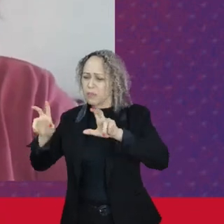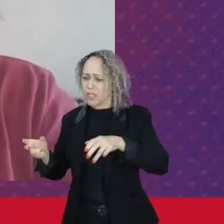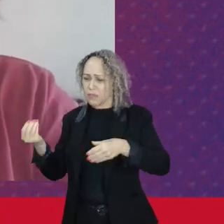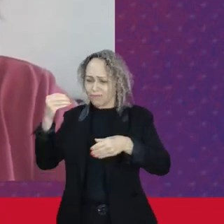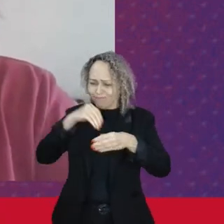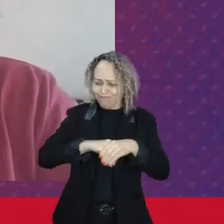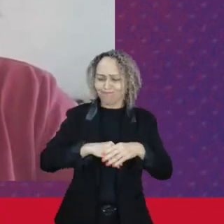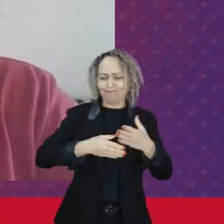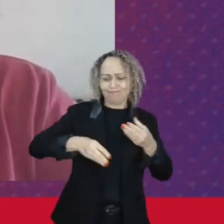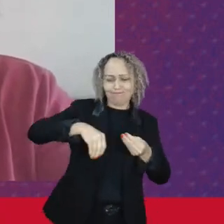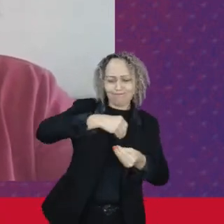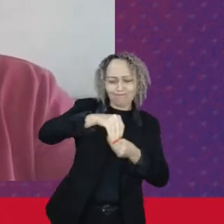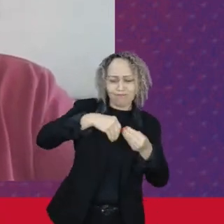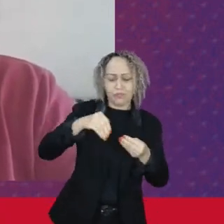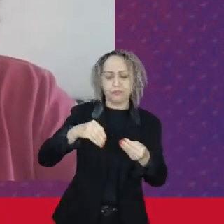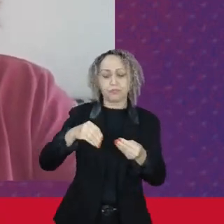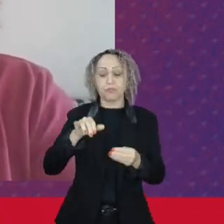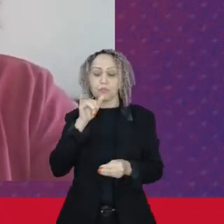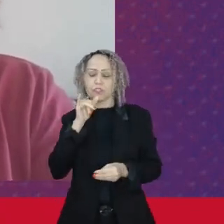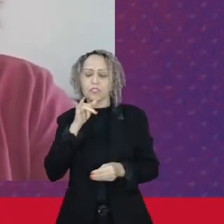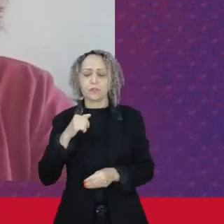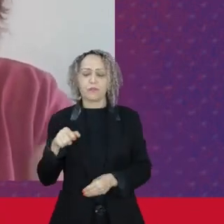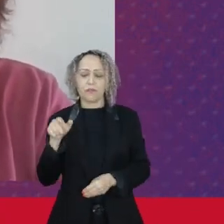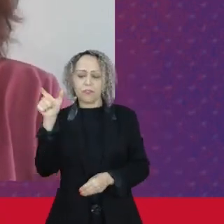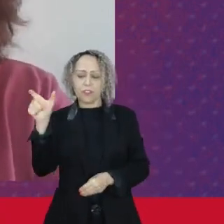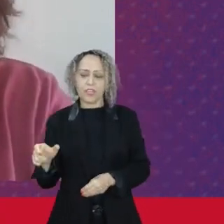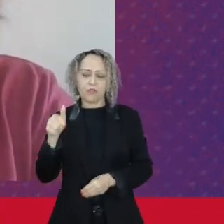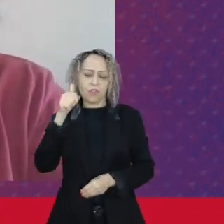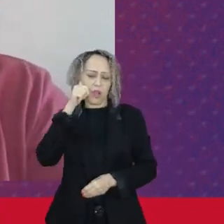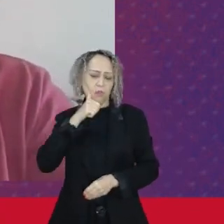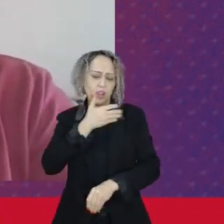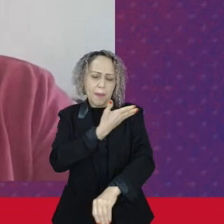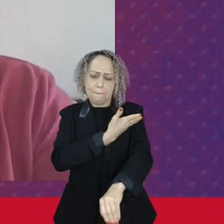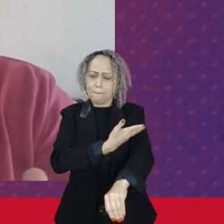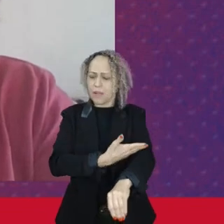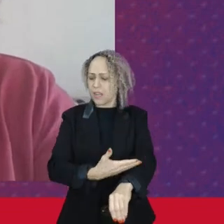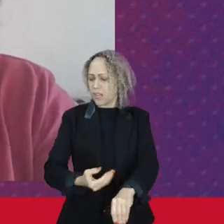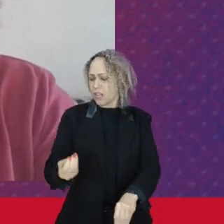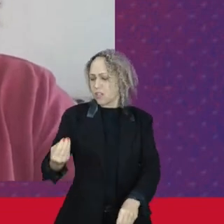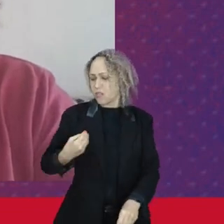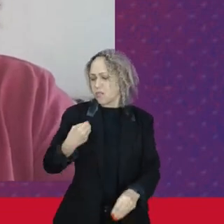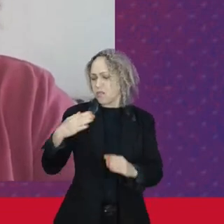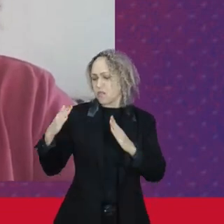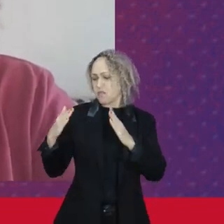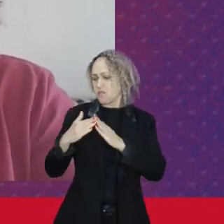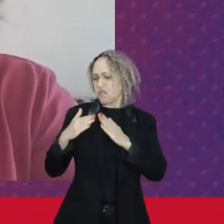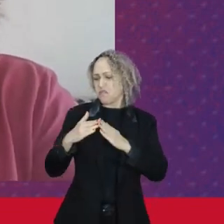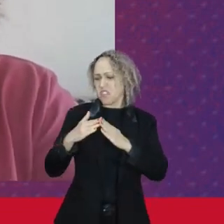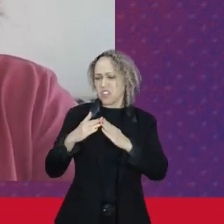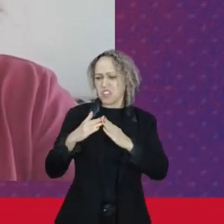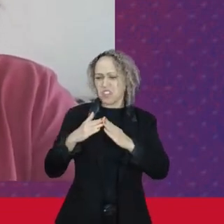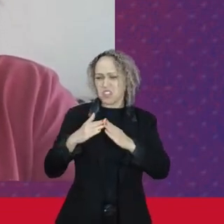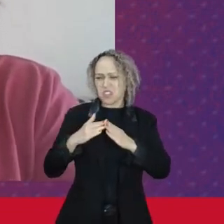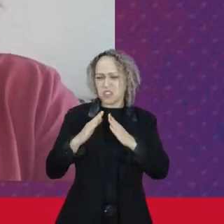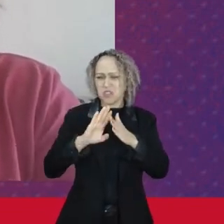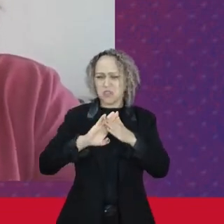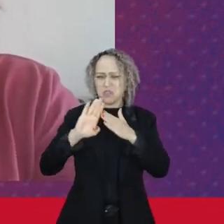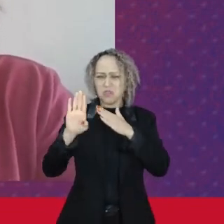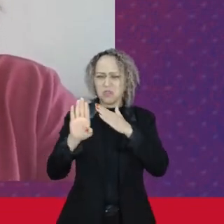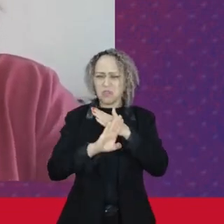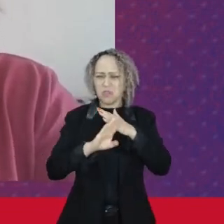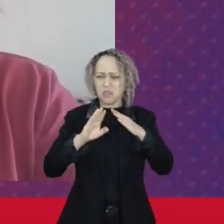mulher branca vivendo nos Jardins aqui em São Paulo, do que ser uma mulher